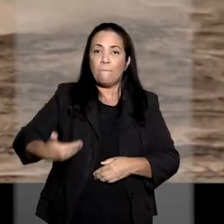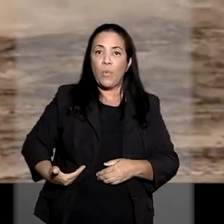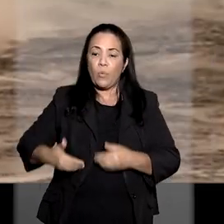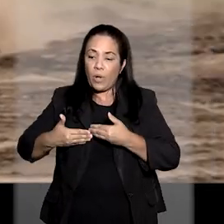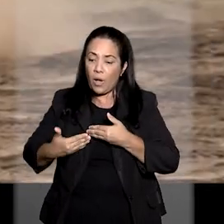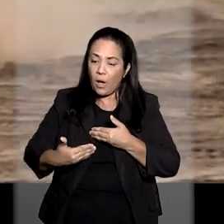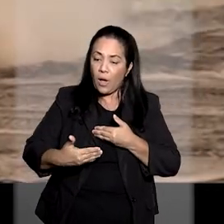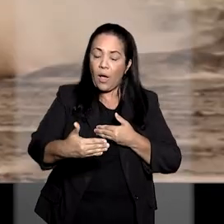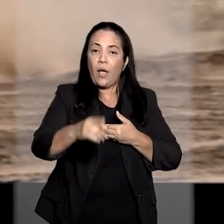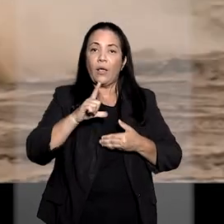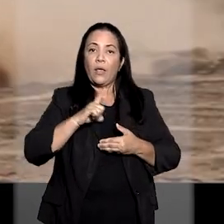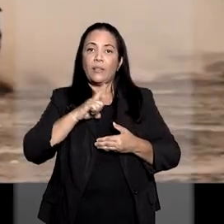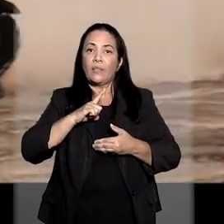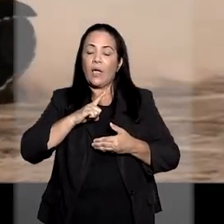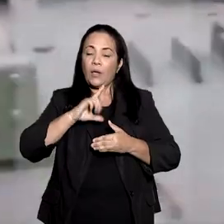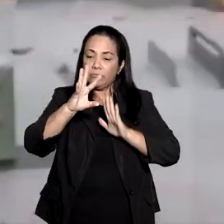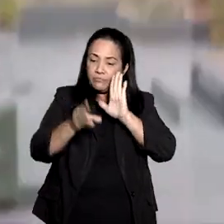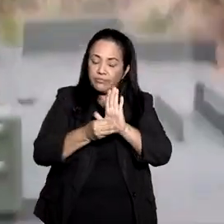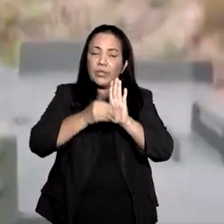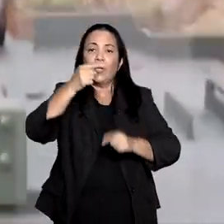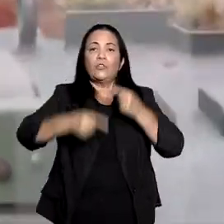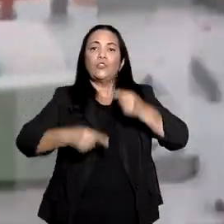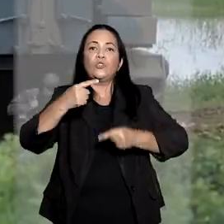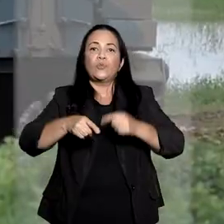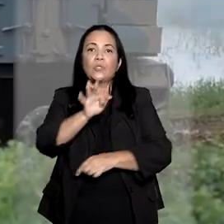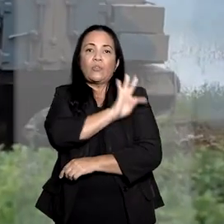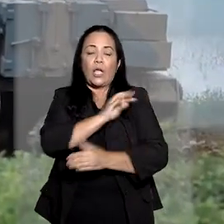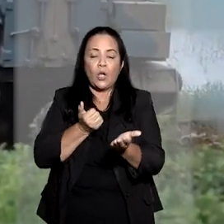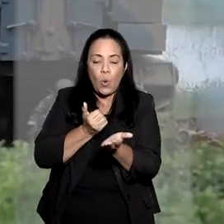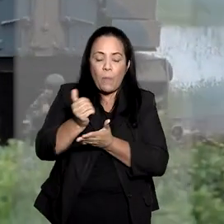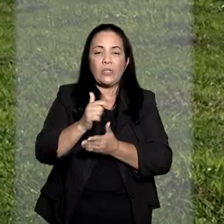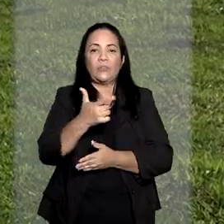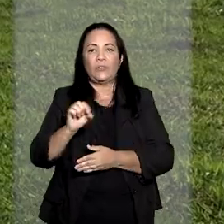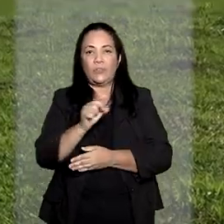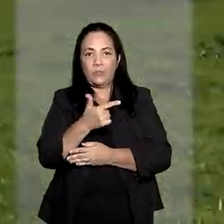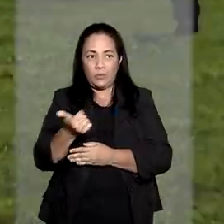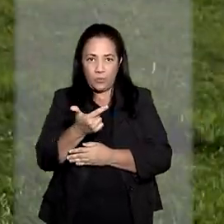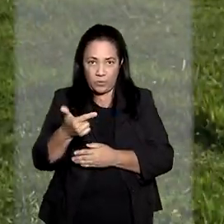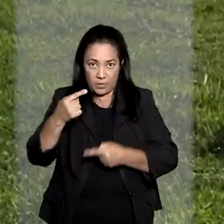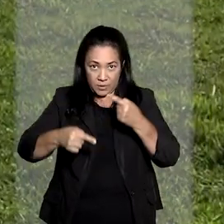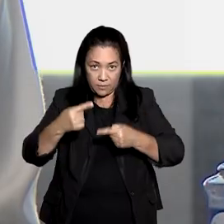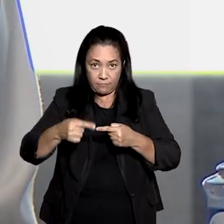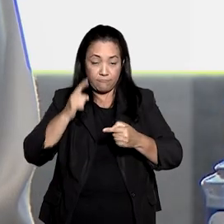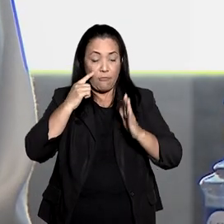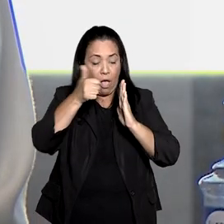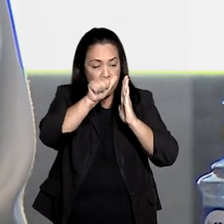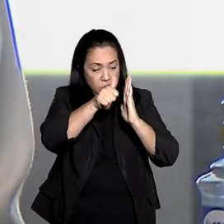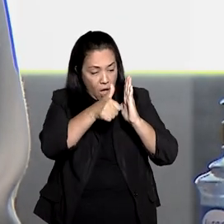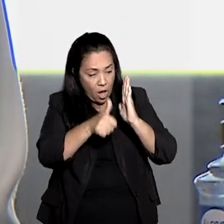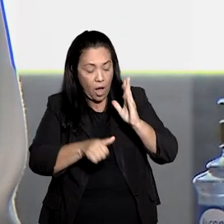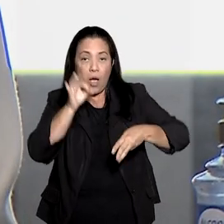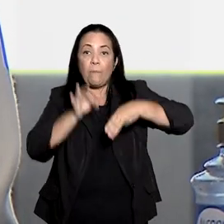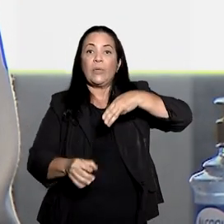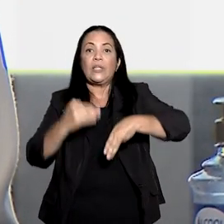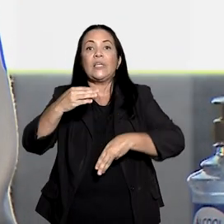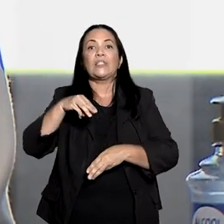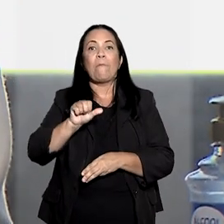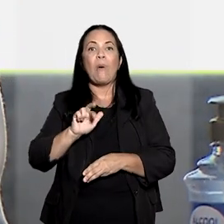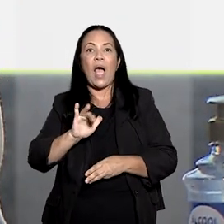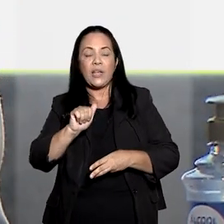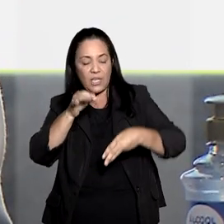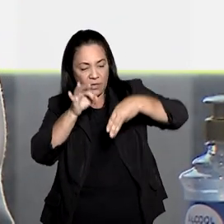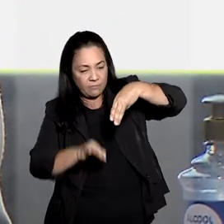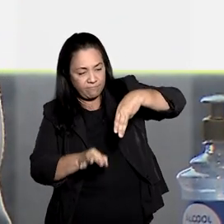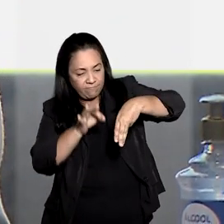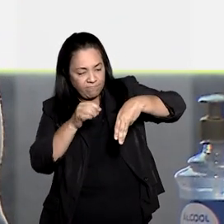prazo amparada em Ampla discussão técnica que teve início em 2012 ao analisar o caso a